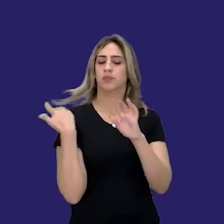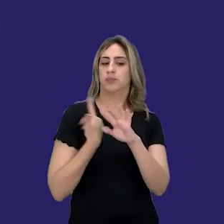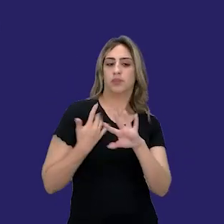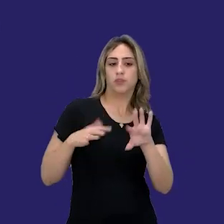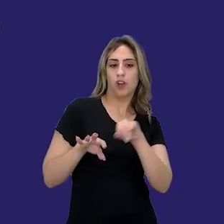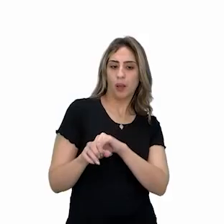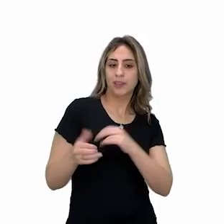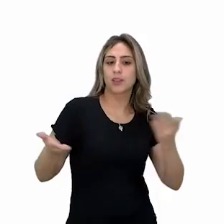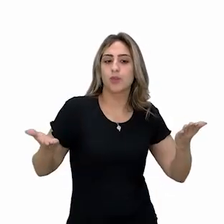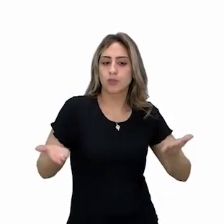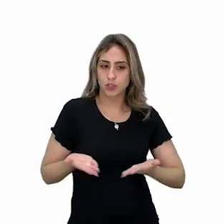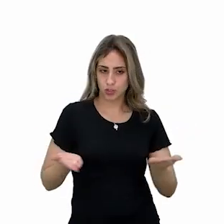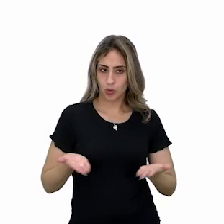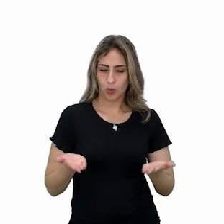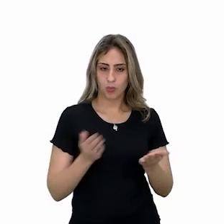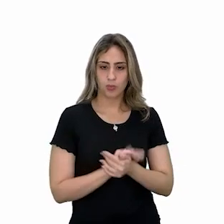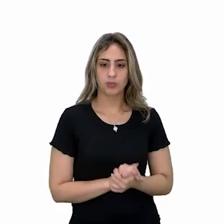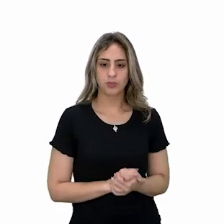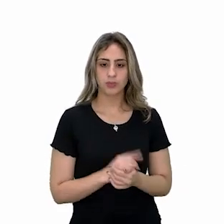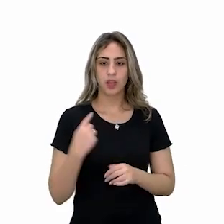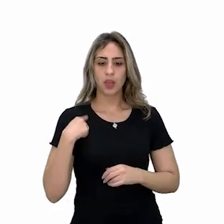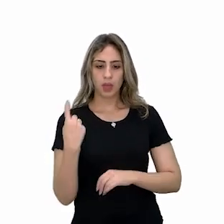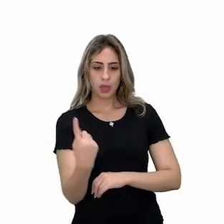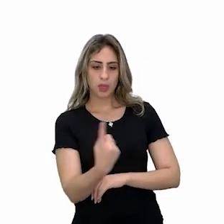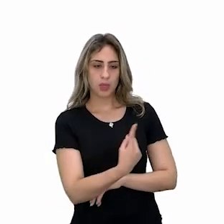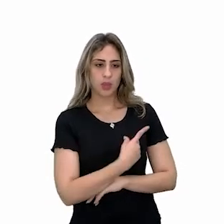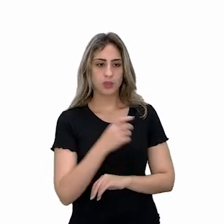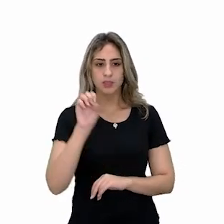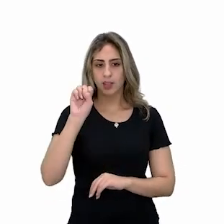formação de hoje, da nossa